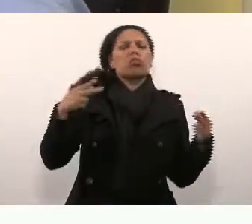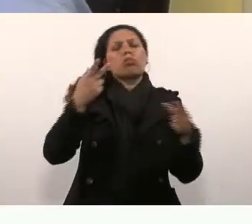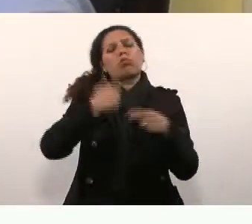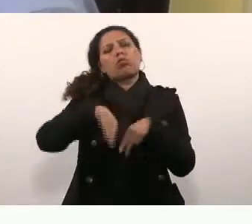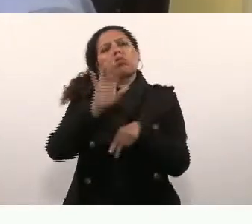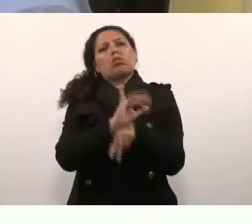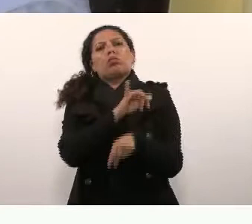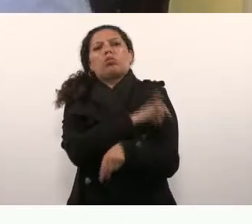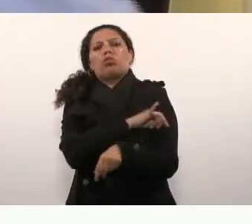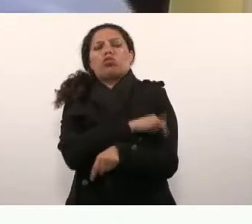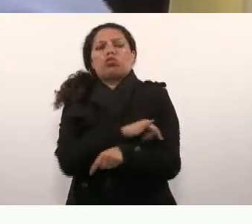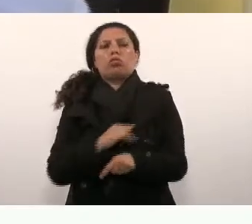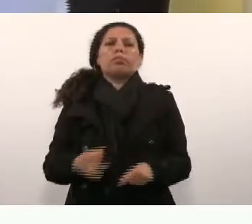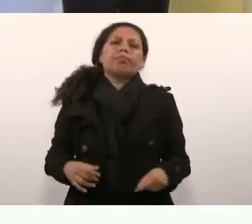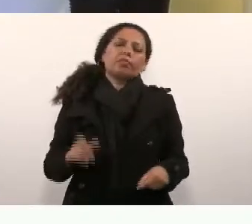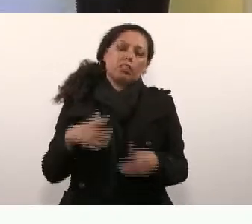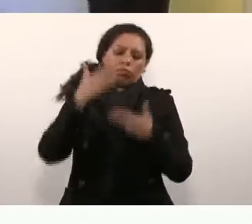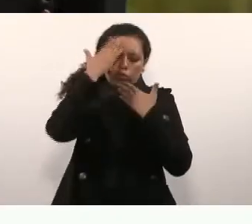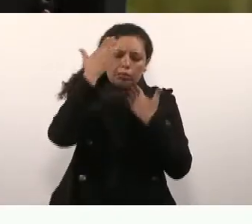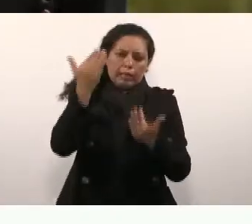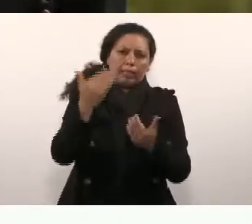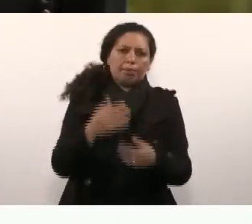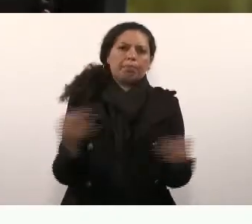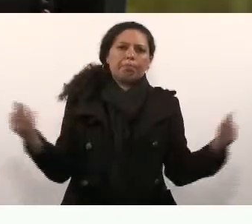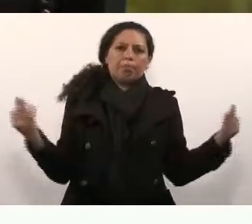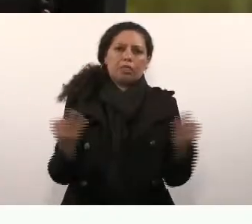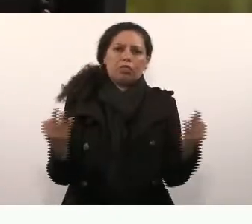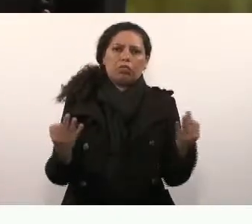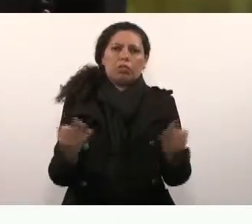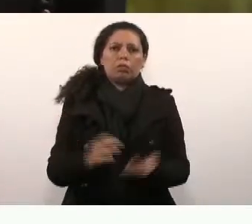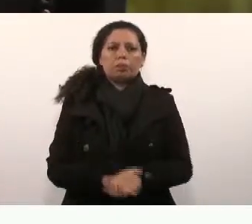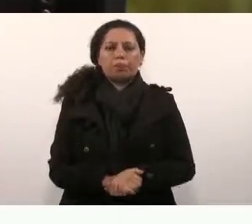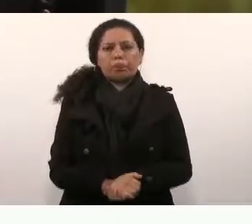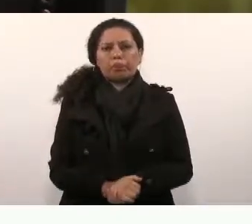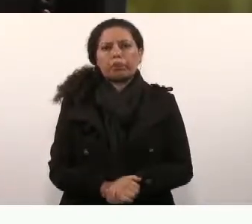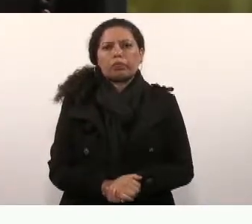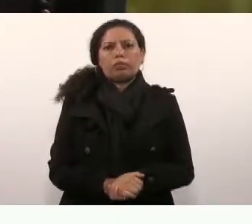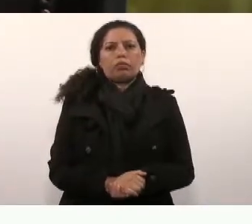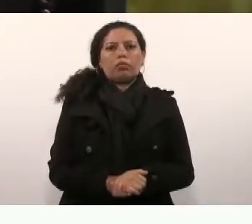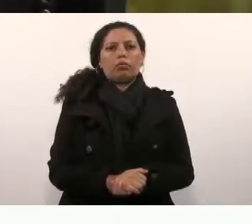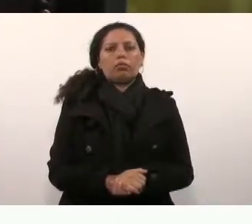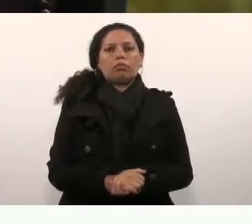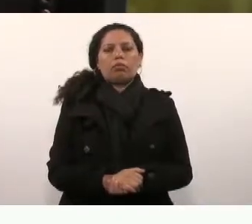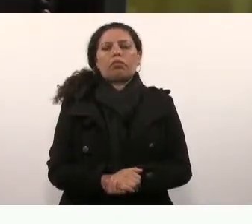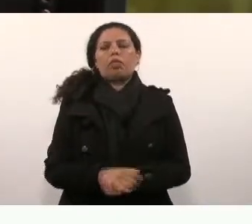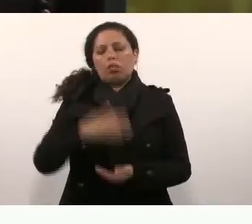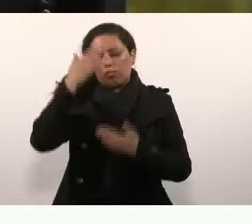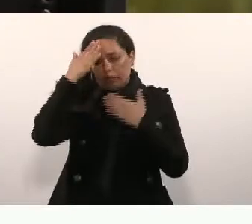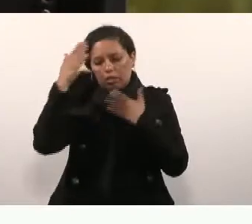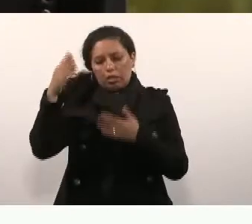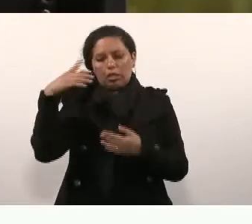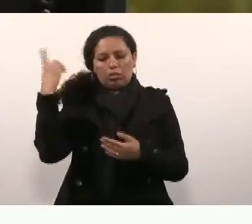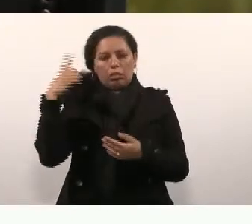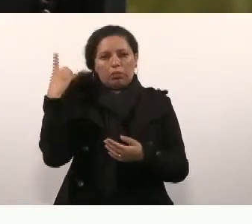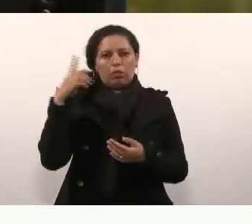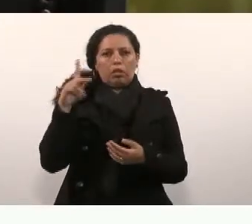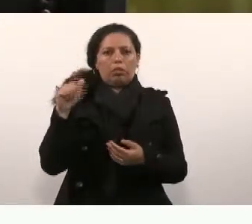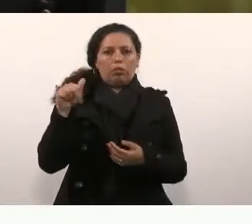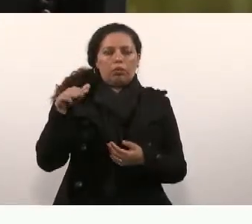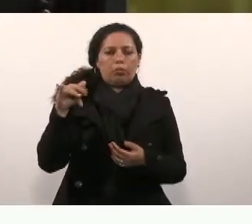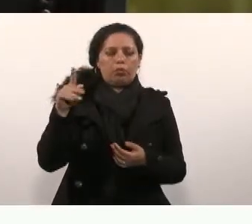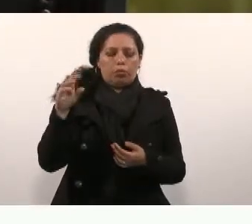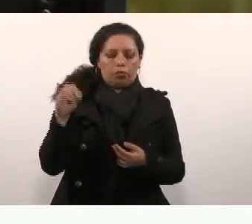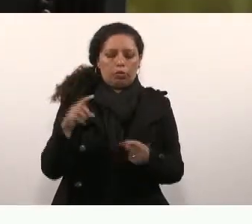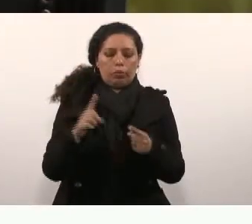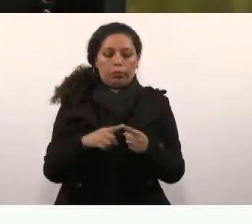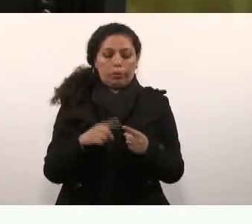sentido. Então, é isso. Obrigado. Perfeito. Primeiro, deputado Thiago Pampolha, obrigado. Quanto ao primeiro ponto, acredito que